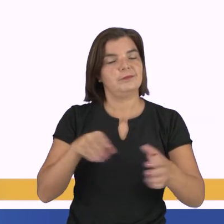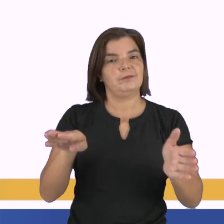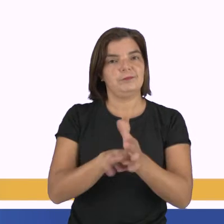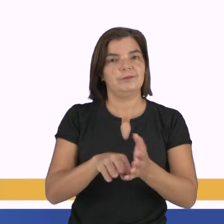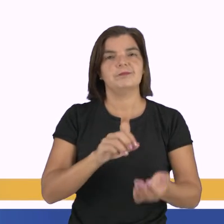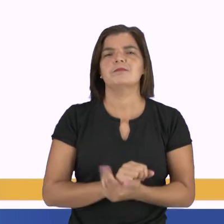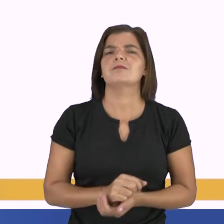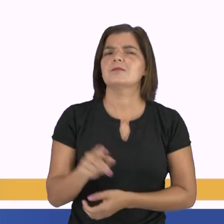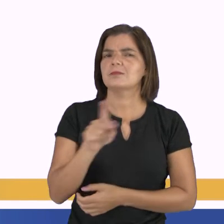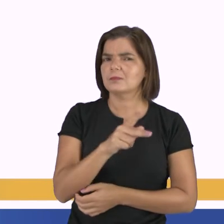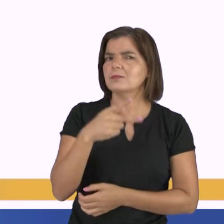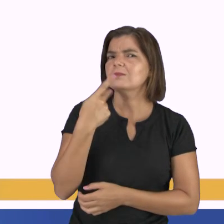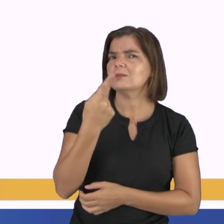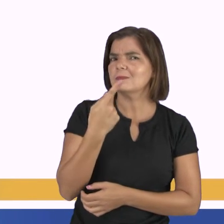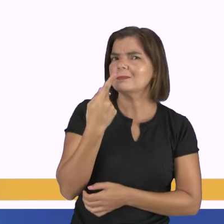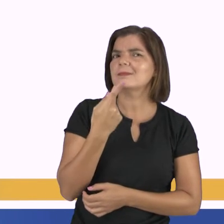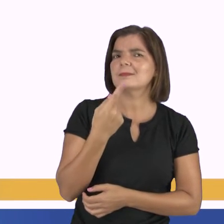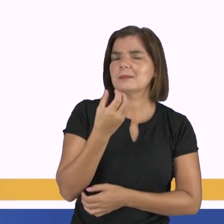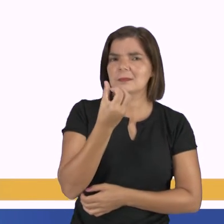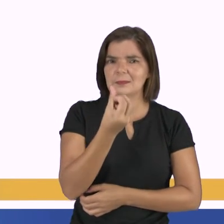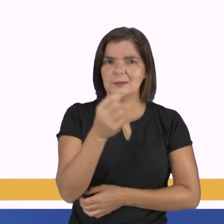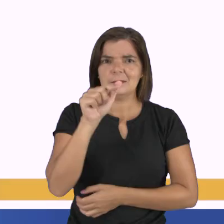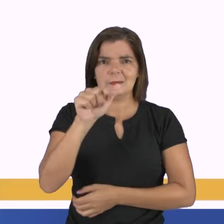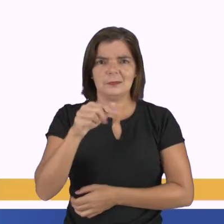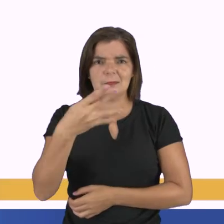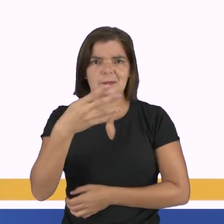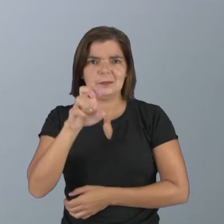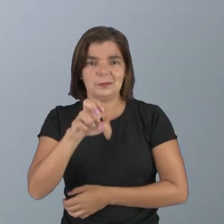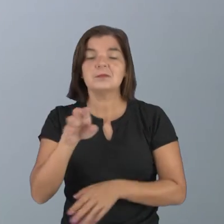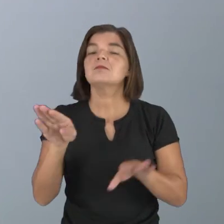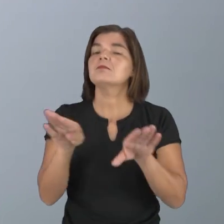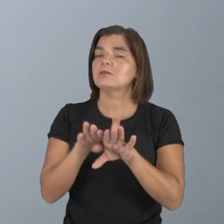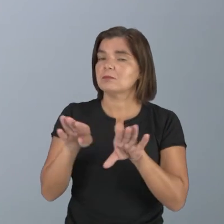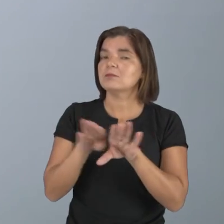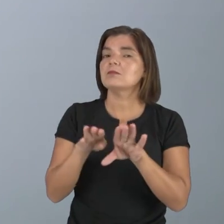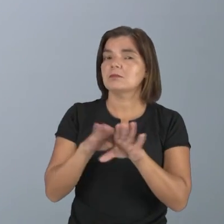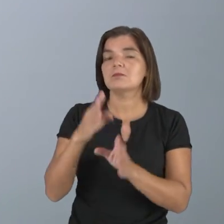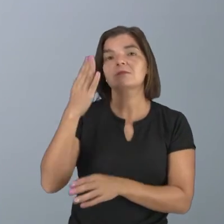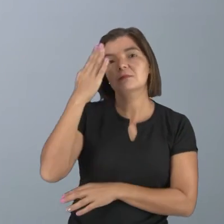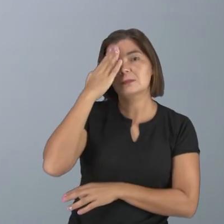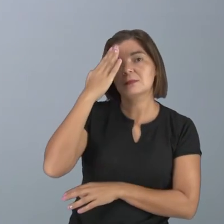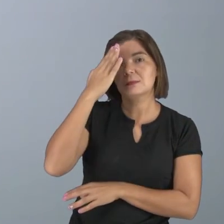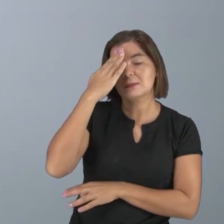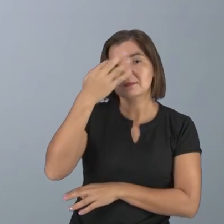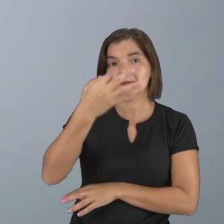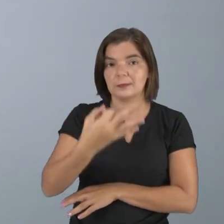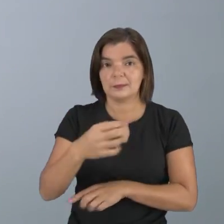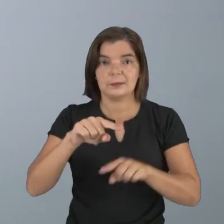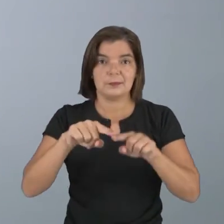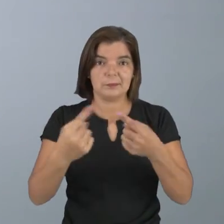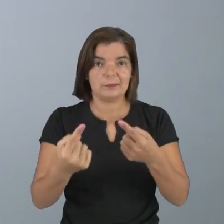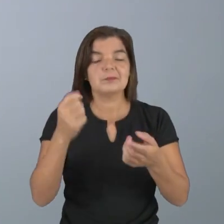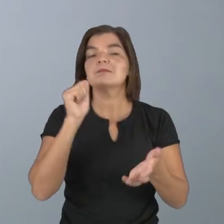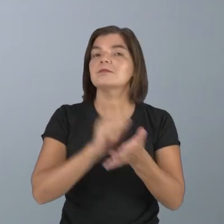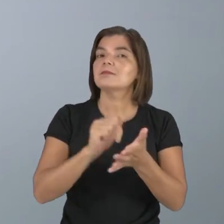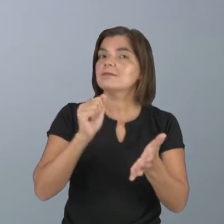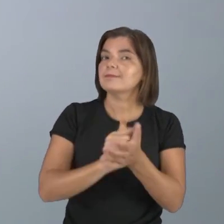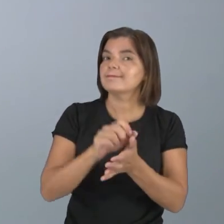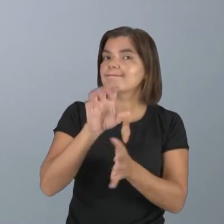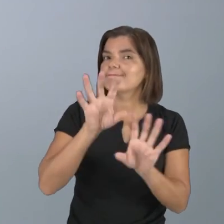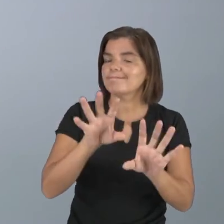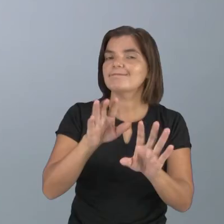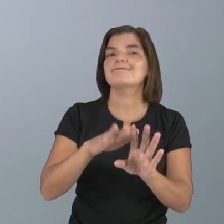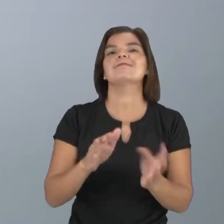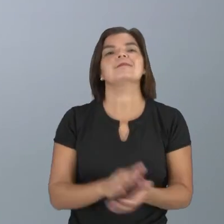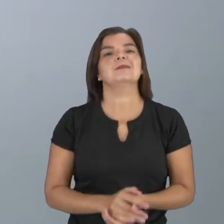certo? Professor, eu posso falar son las 6:45? Também vai ser compreendido, certo? Mas nessa situação